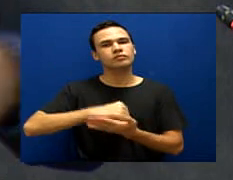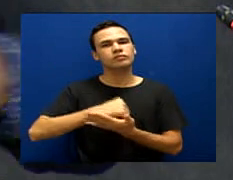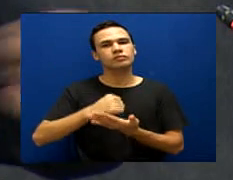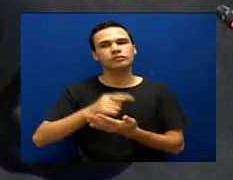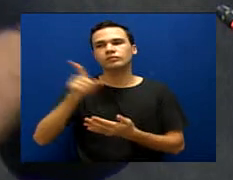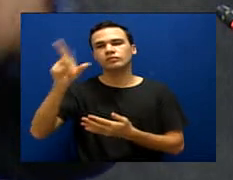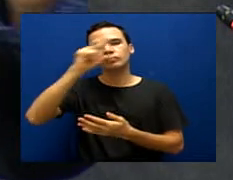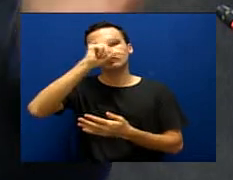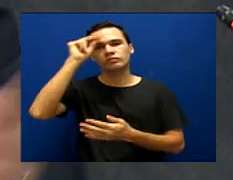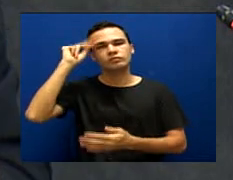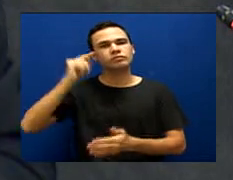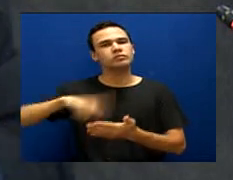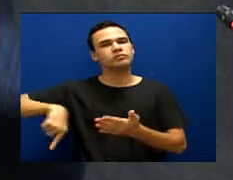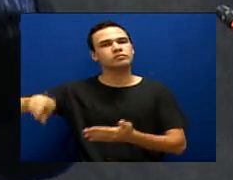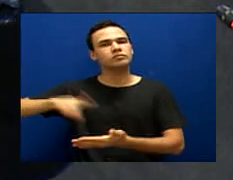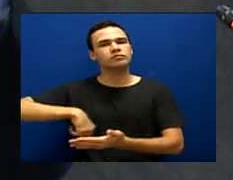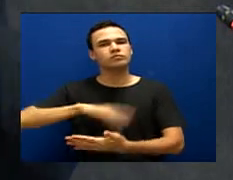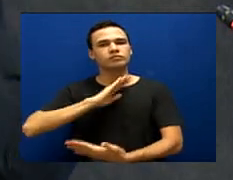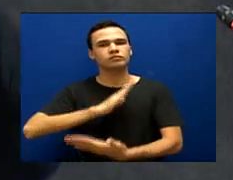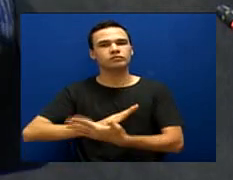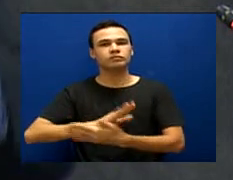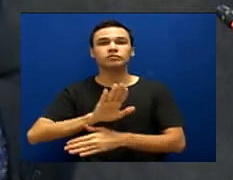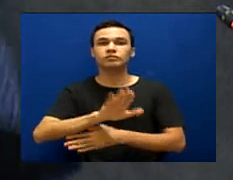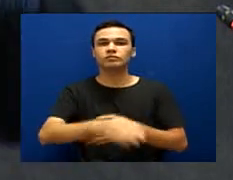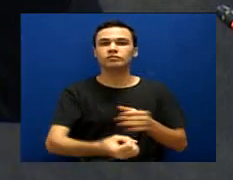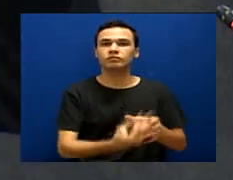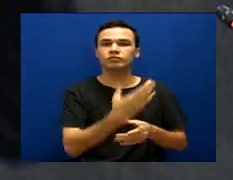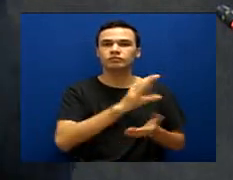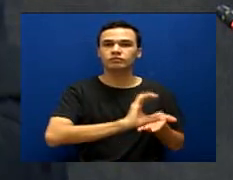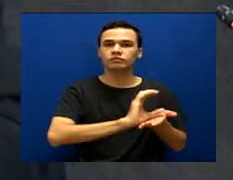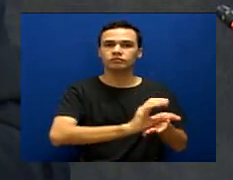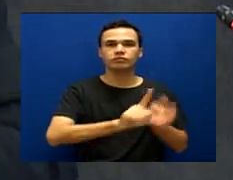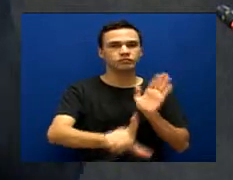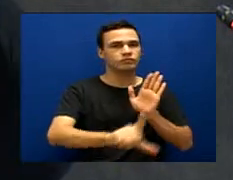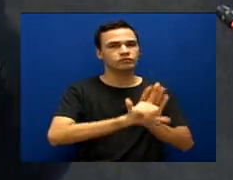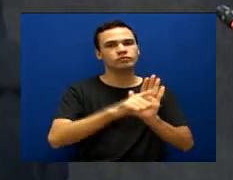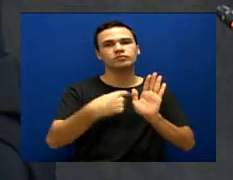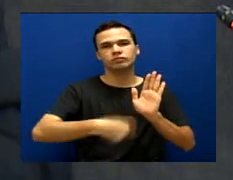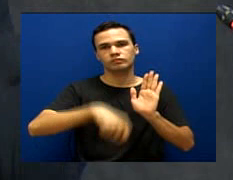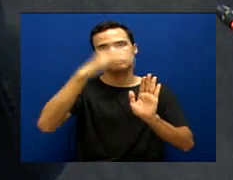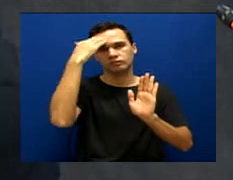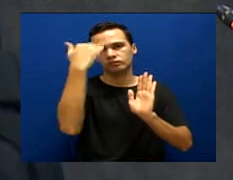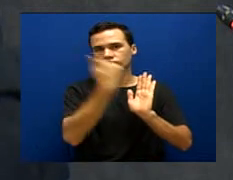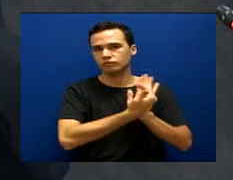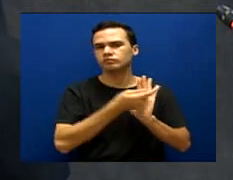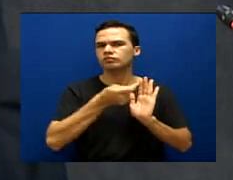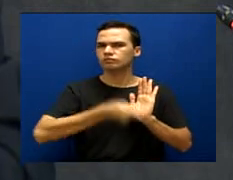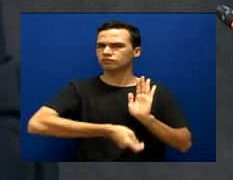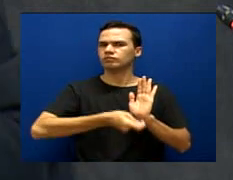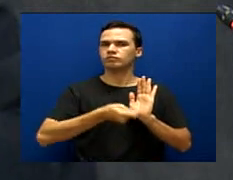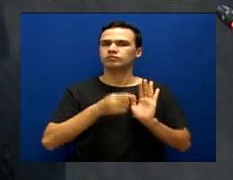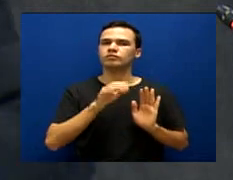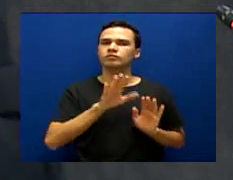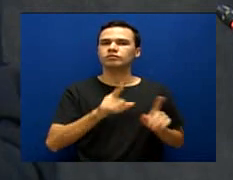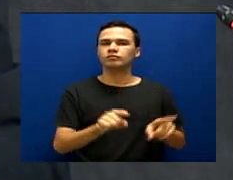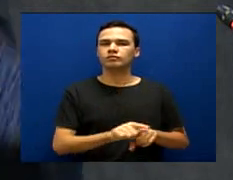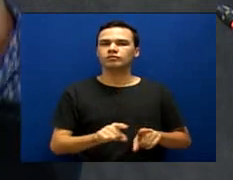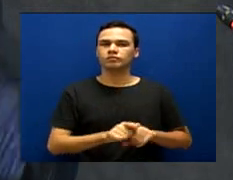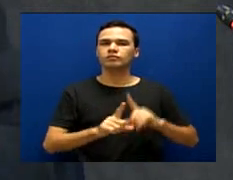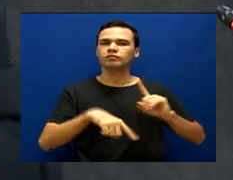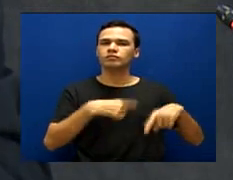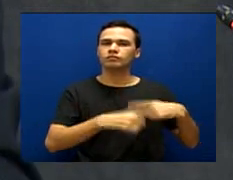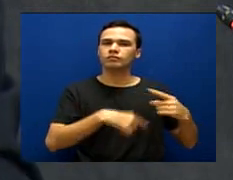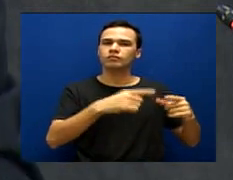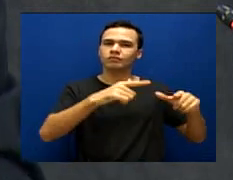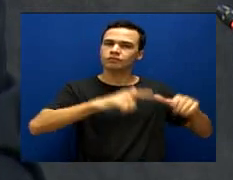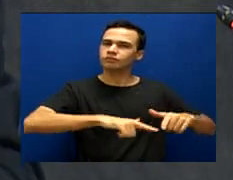momento, o prefeito pode revogar e pronto. A criação do Conselho é lei, tem força de lei, consultivo, mas a partir dali é um